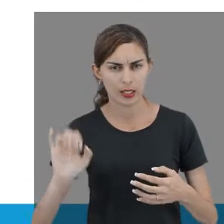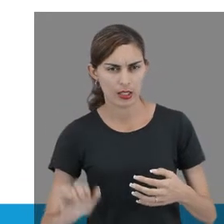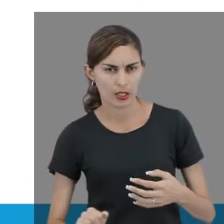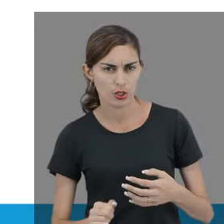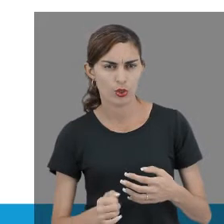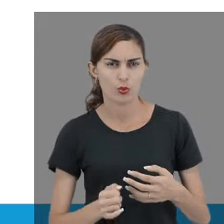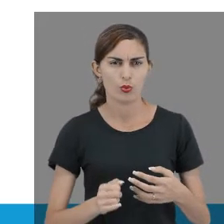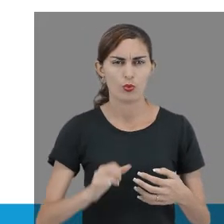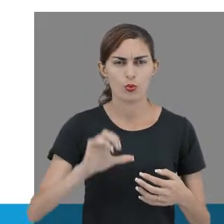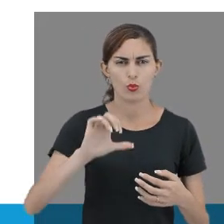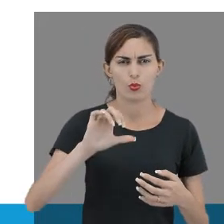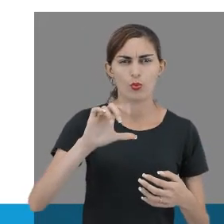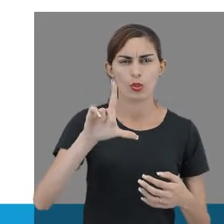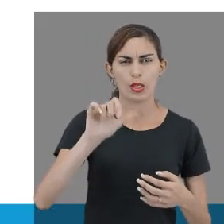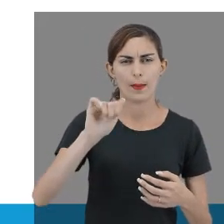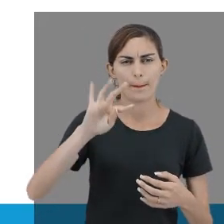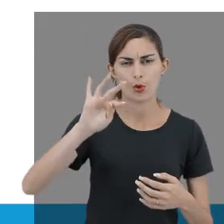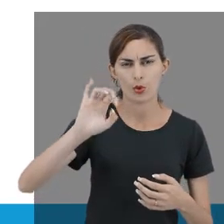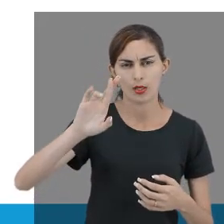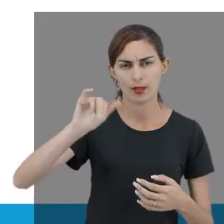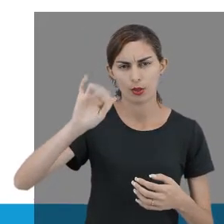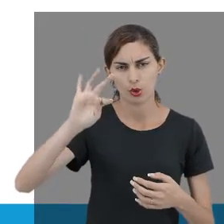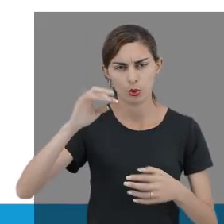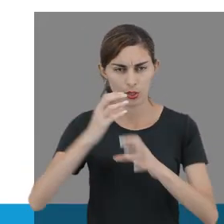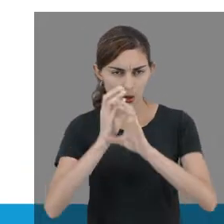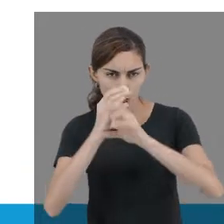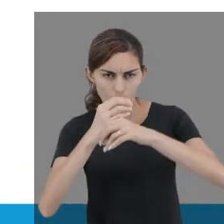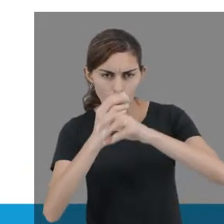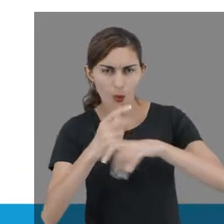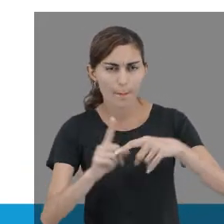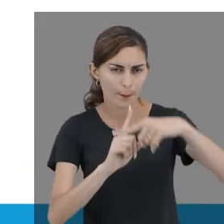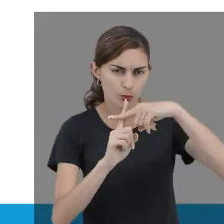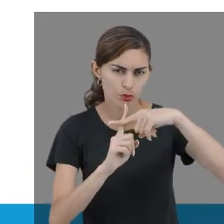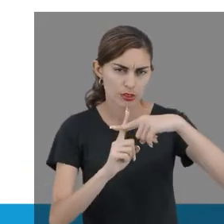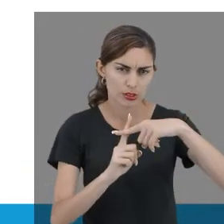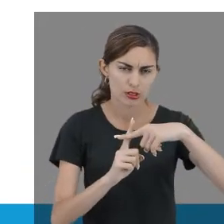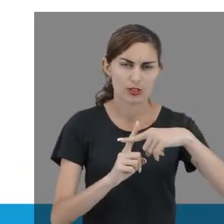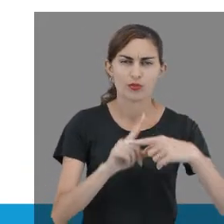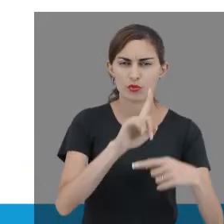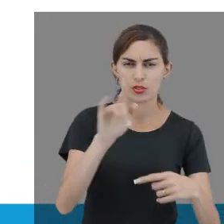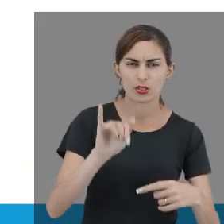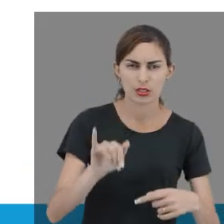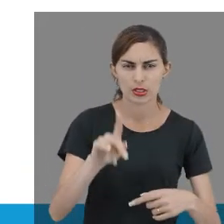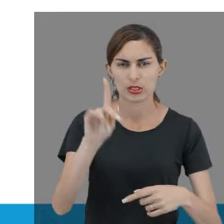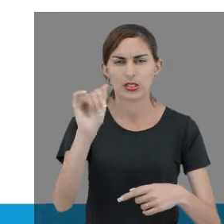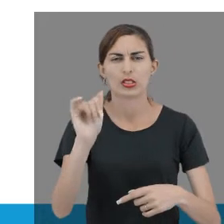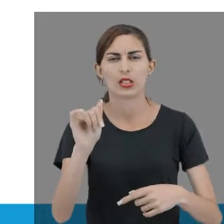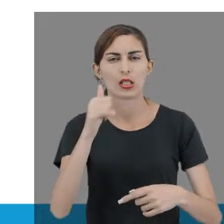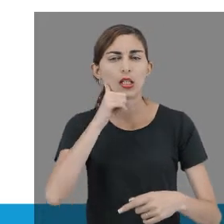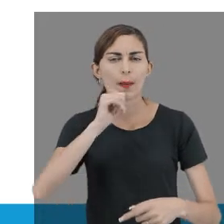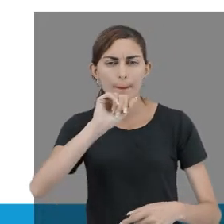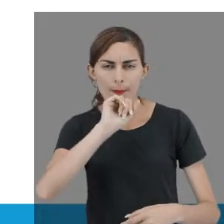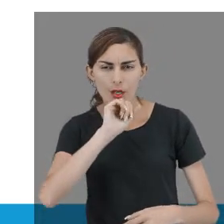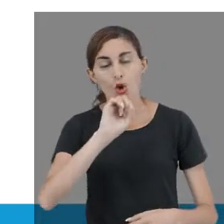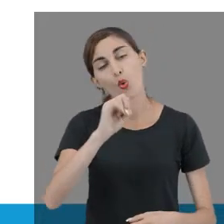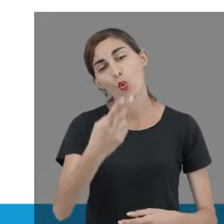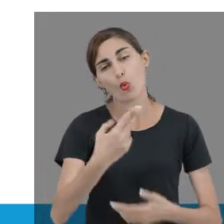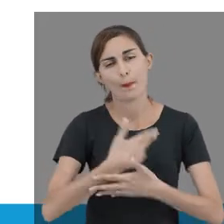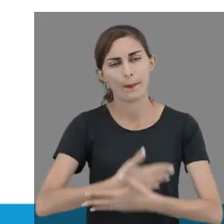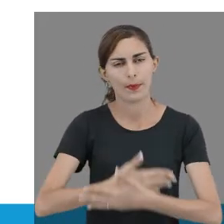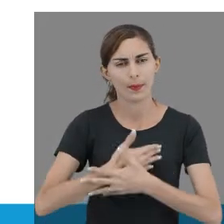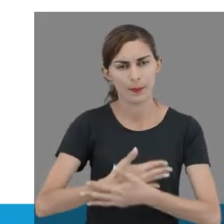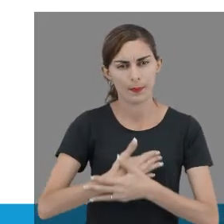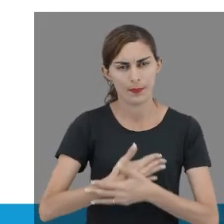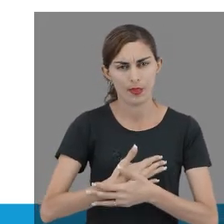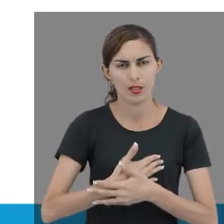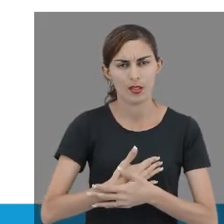critério laboratorial, que é o que está nesse outro slide. Aí, ao contrário, você parte do resultado positivo reagente do Zika